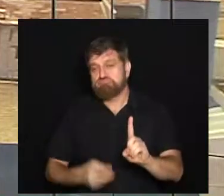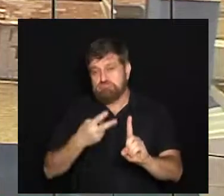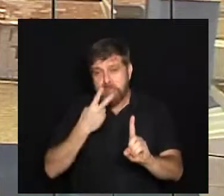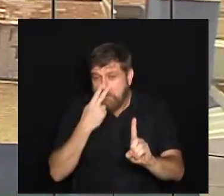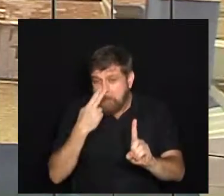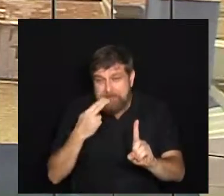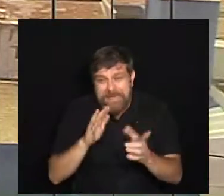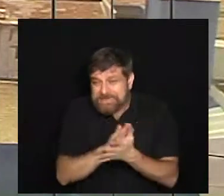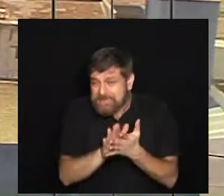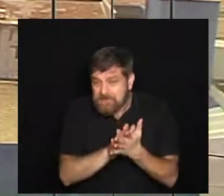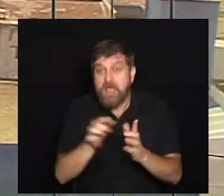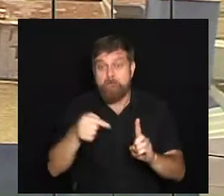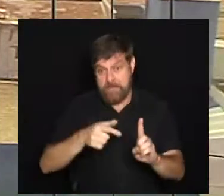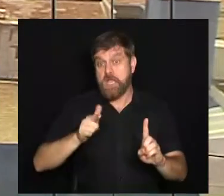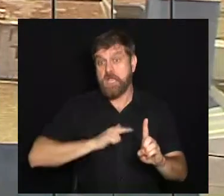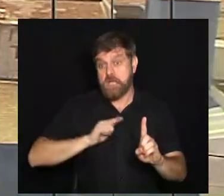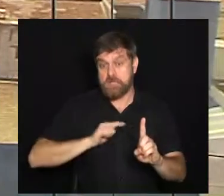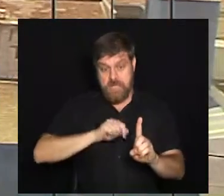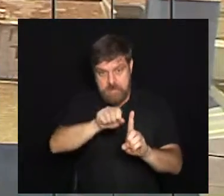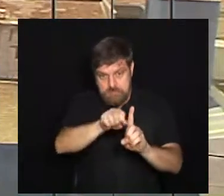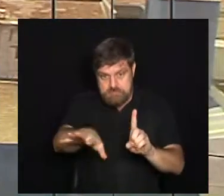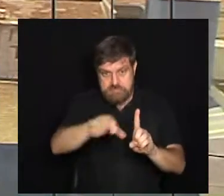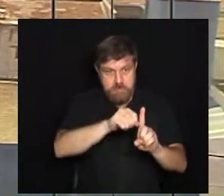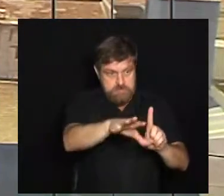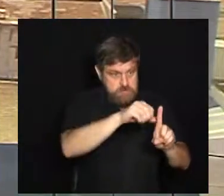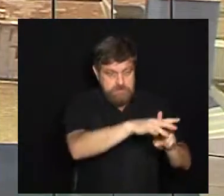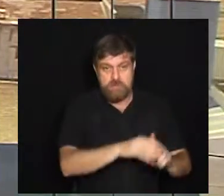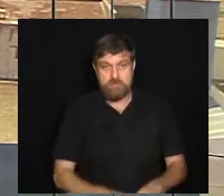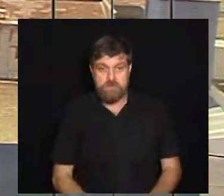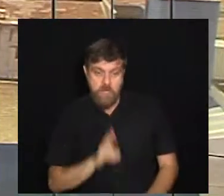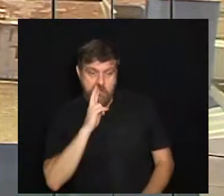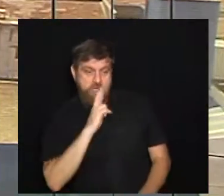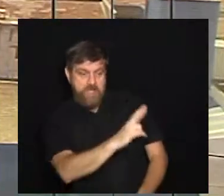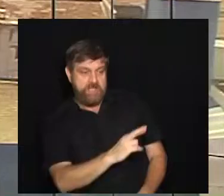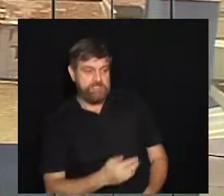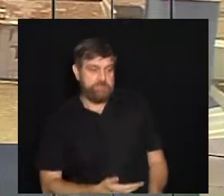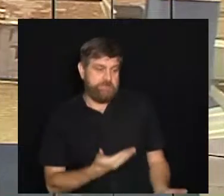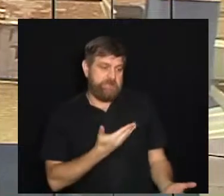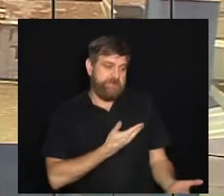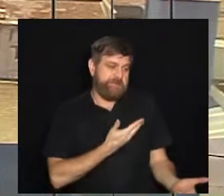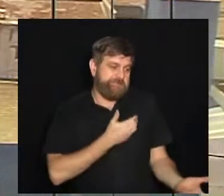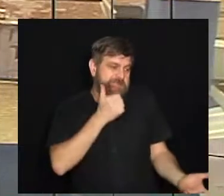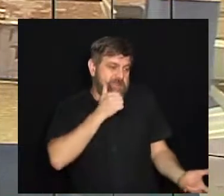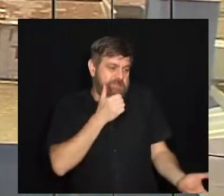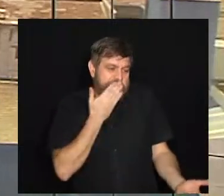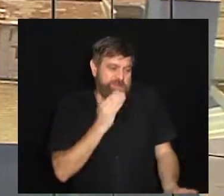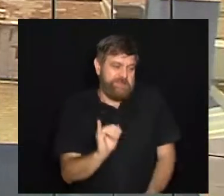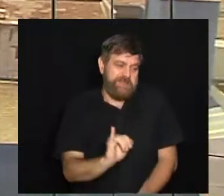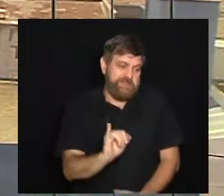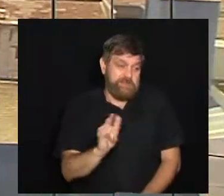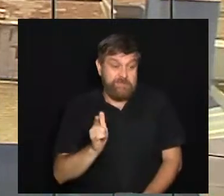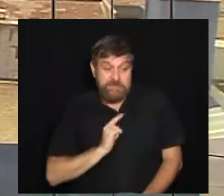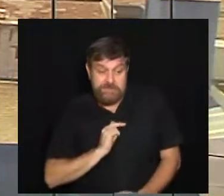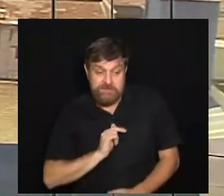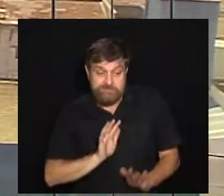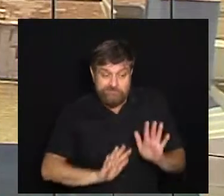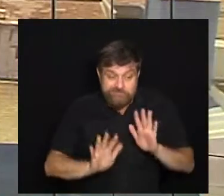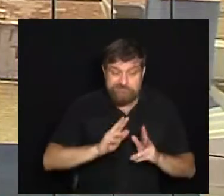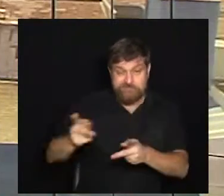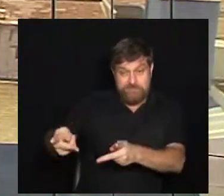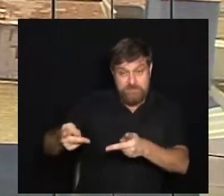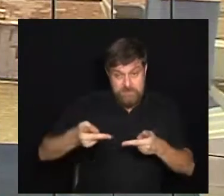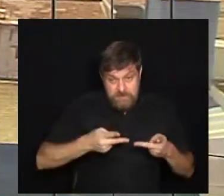está apresentando nenhum sintoma então para nossa amiga de indaiatuba é cabe ponderar né a pertinência dessas visitas